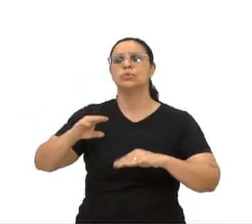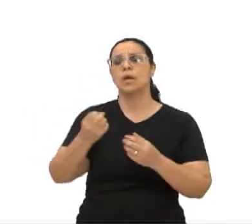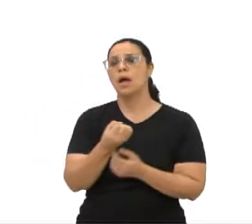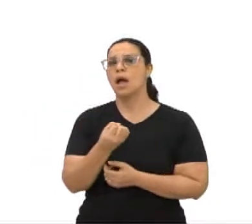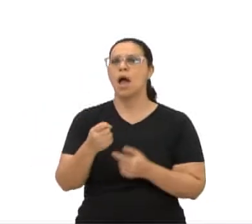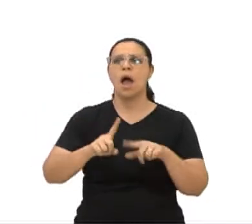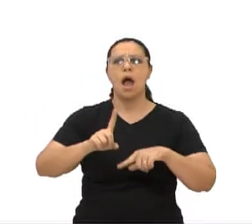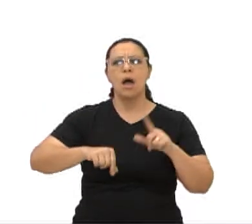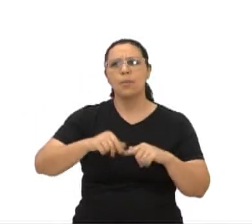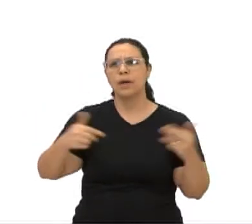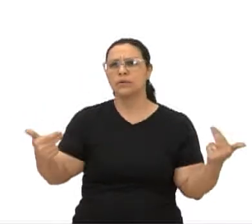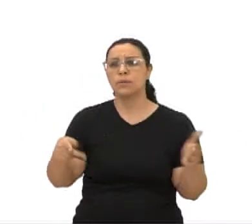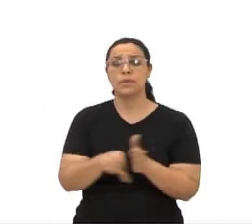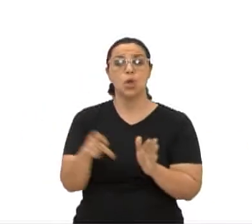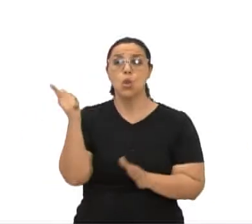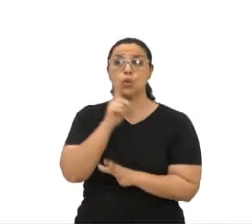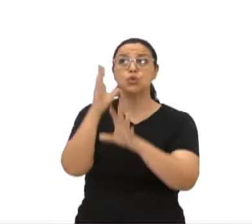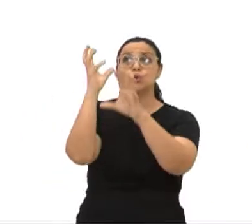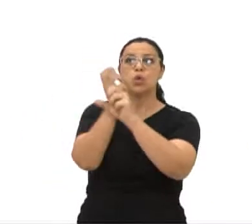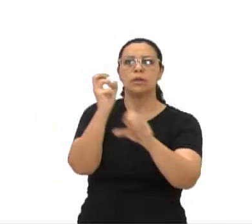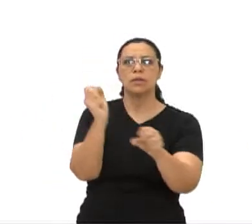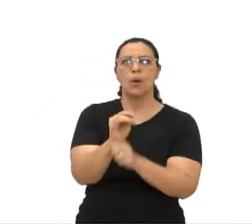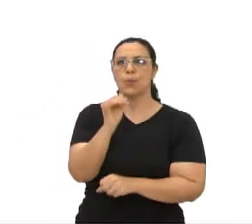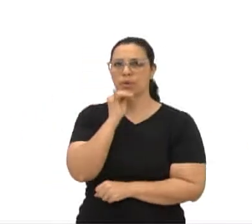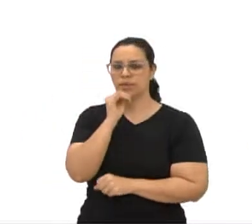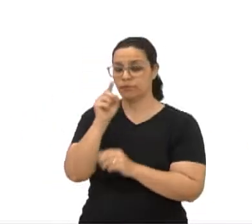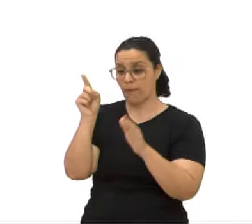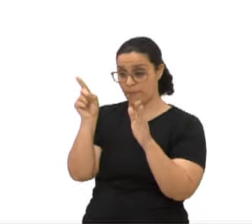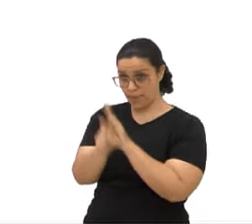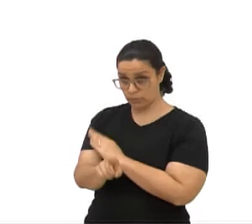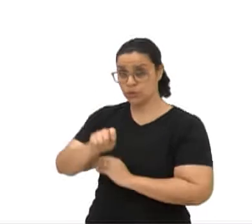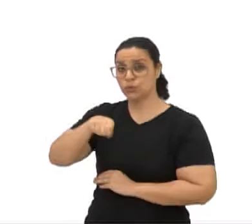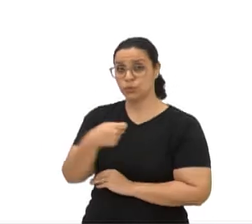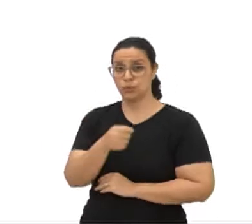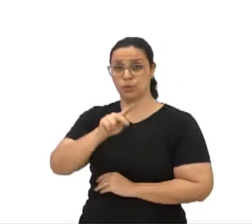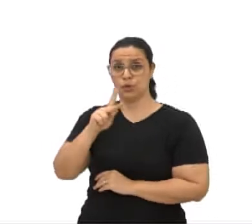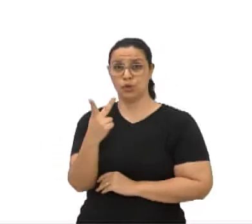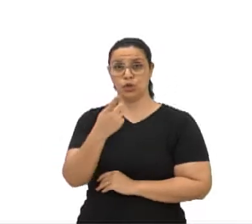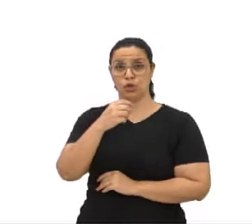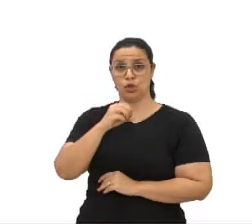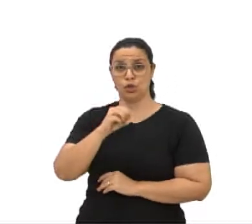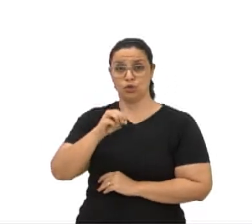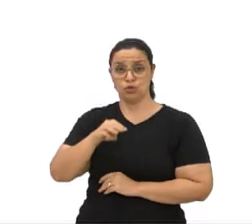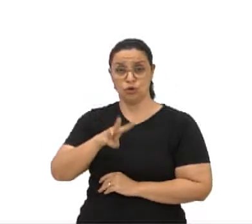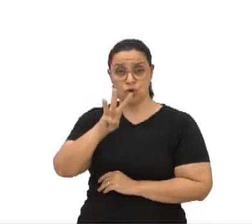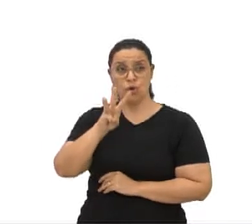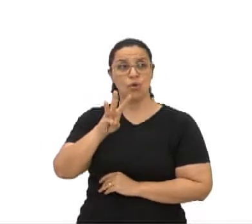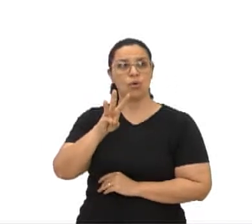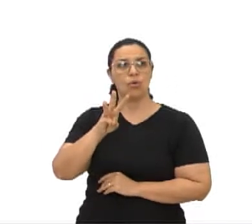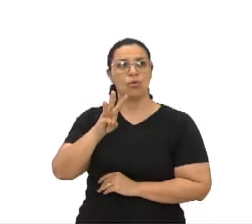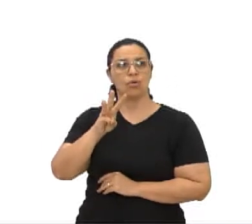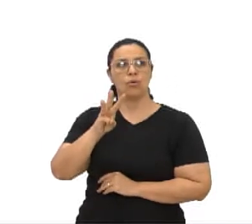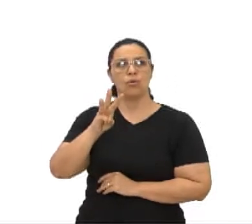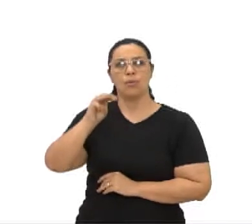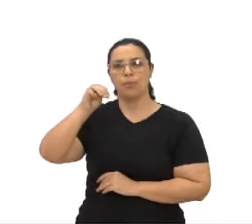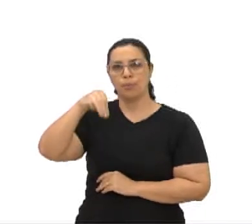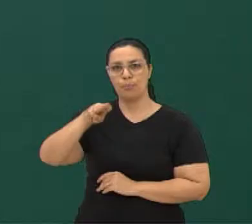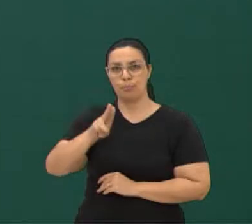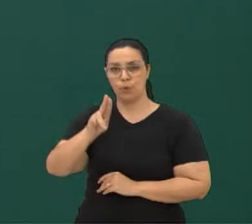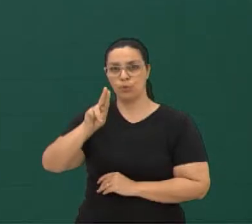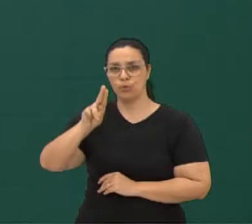algo incontável ou seja se porventura você vai fazer alguma pergunta nessa pergunta o substantivo é